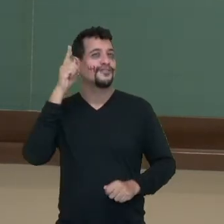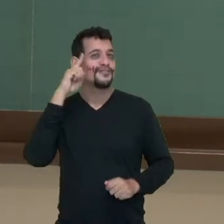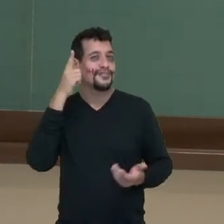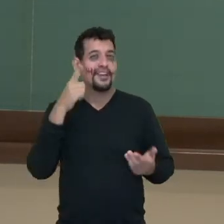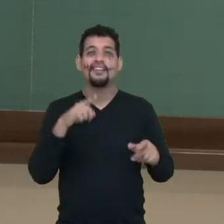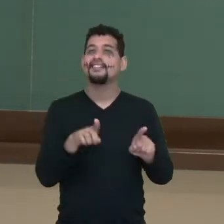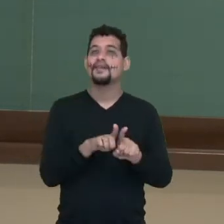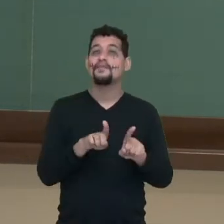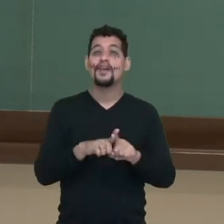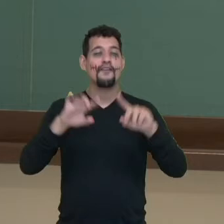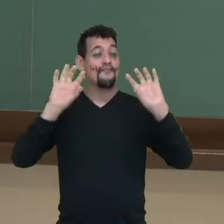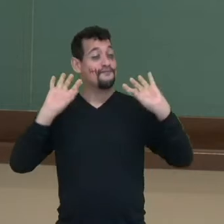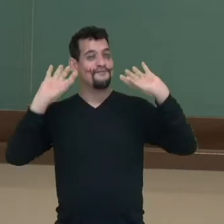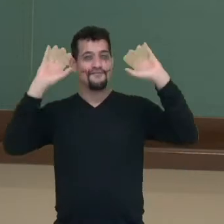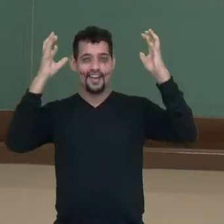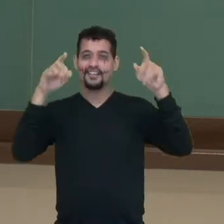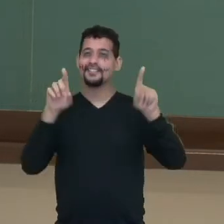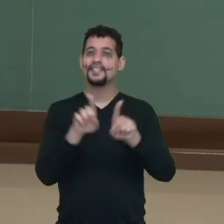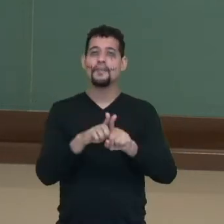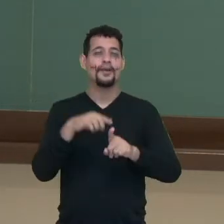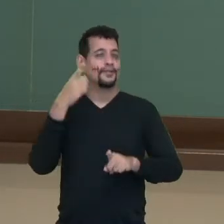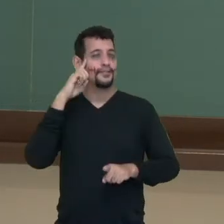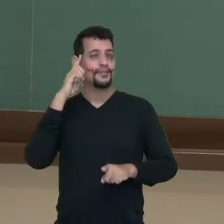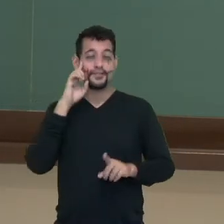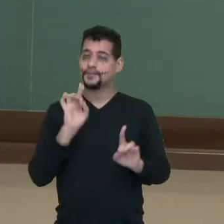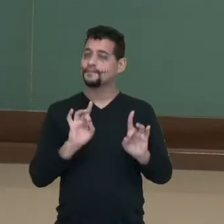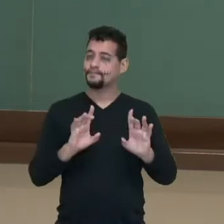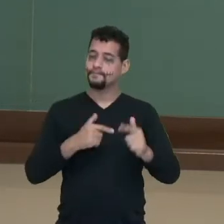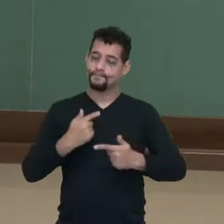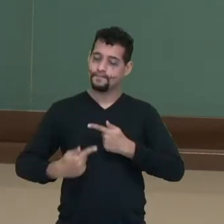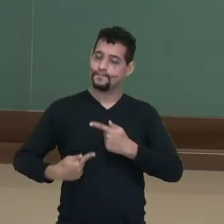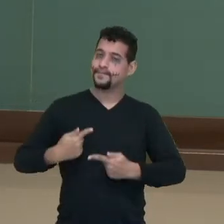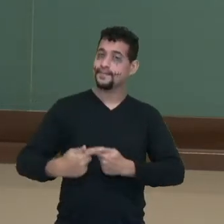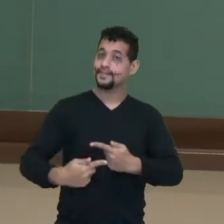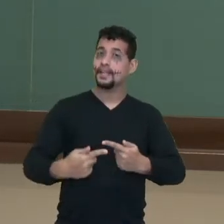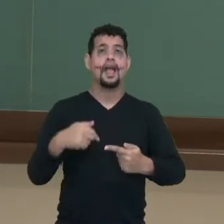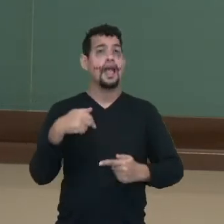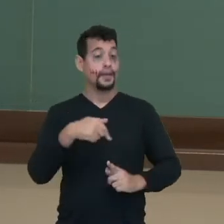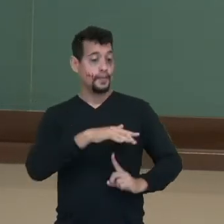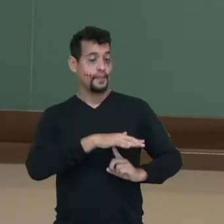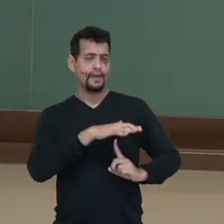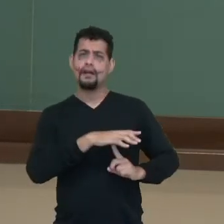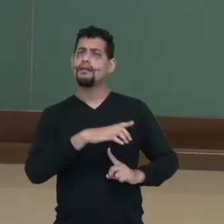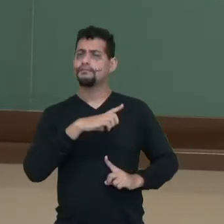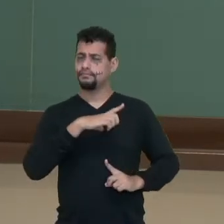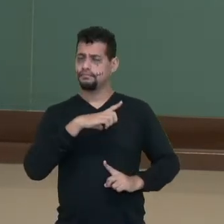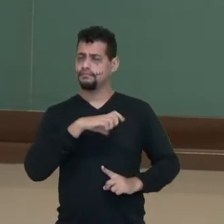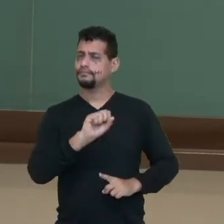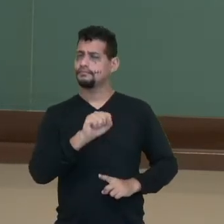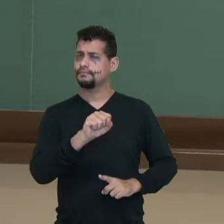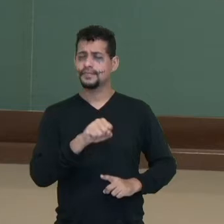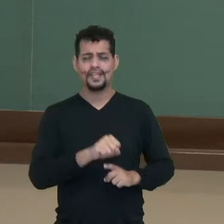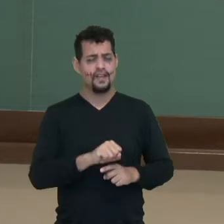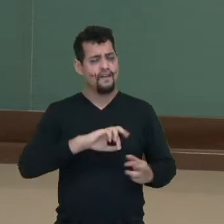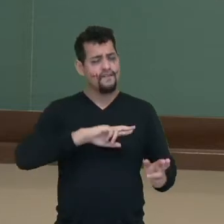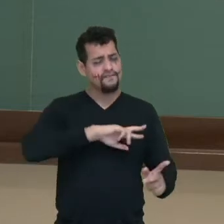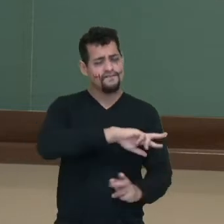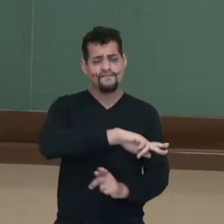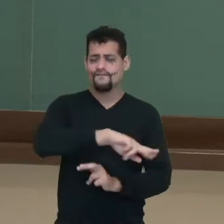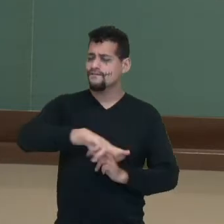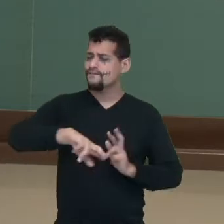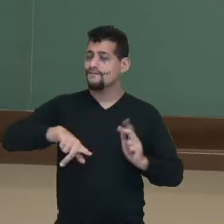datas com festas, datas tradicionais, certo? Aqui no Paraná nós temos também grandes